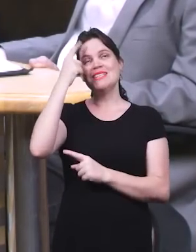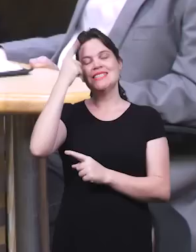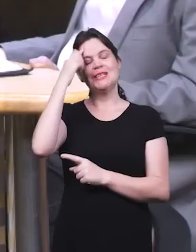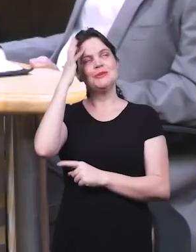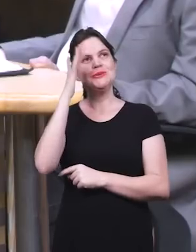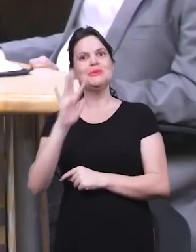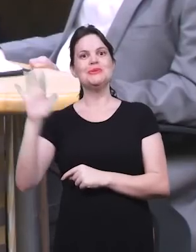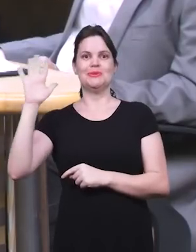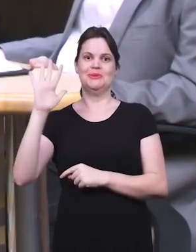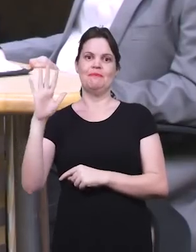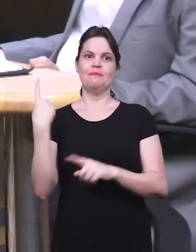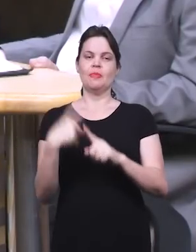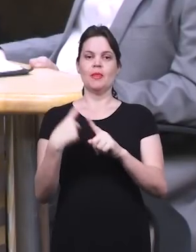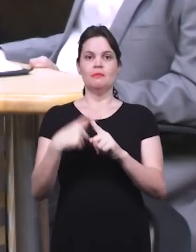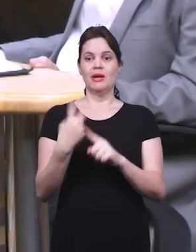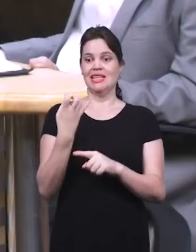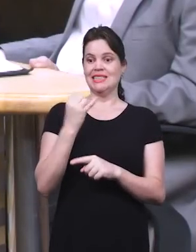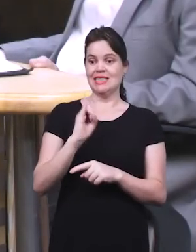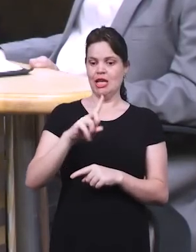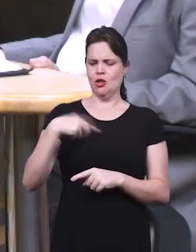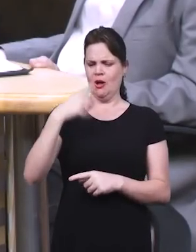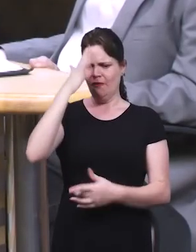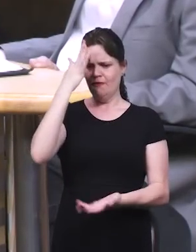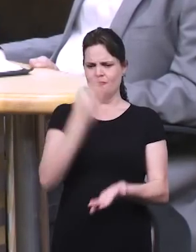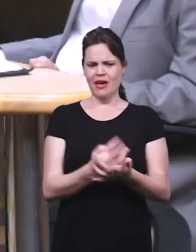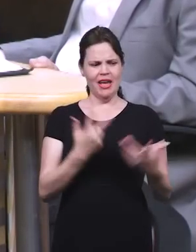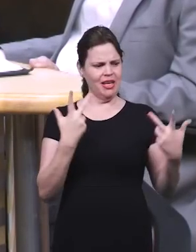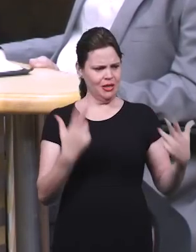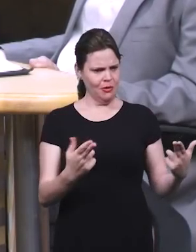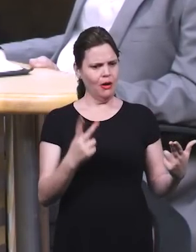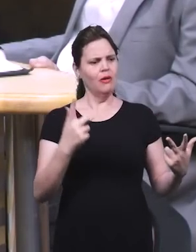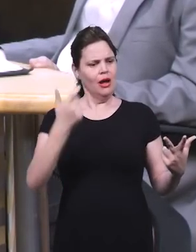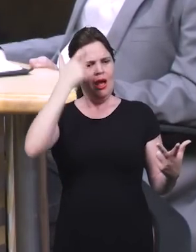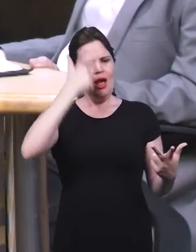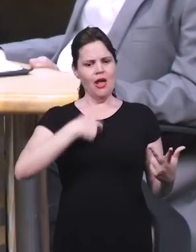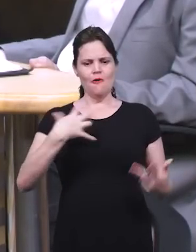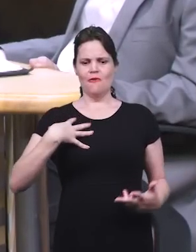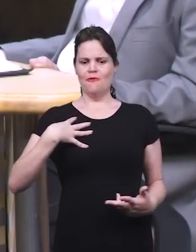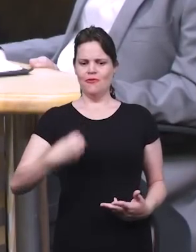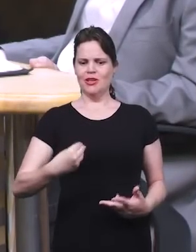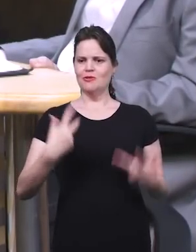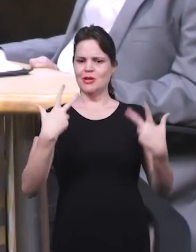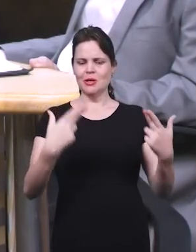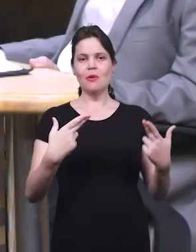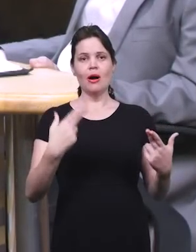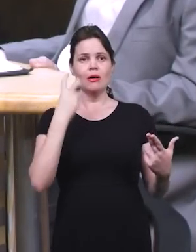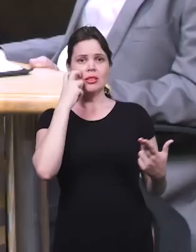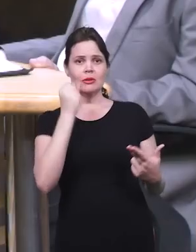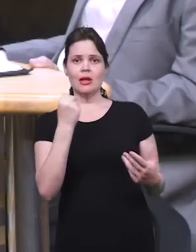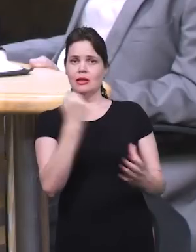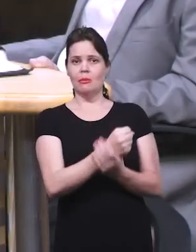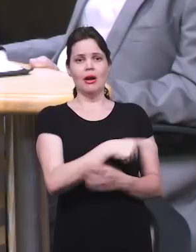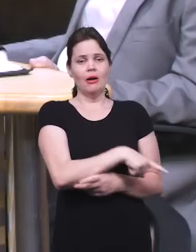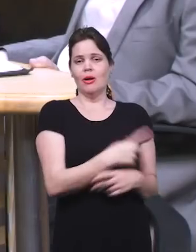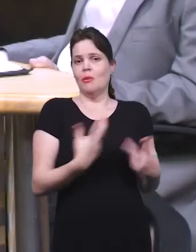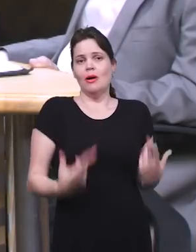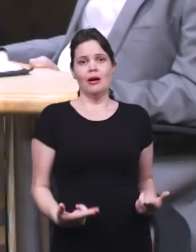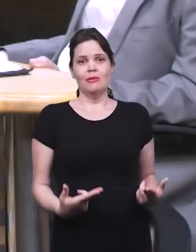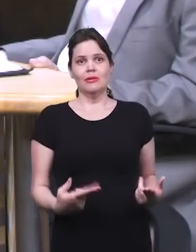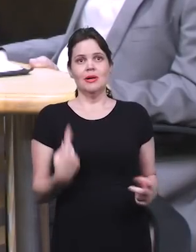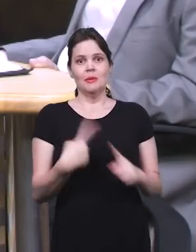maravilhoso, né? Que ele fala, os que são da fé são filhos de Abraão. Isso. No verso ele assim, ora, tendo a Escritura previsto que Deus havia